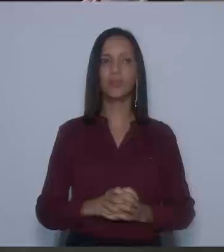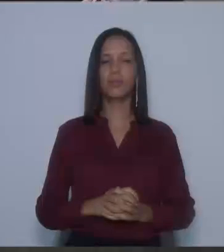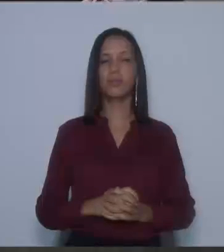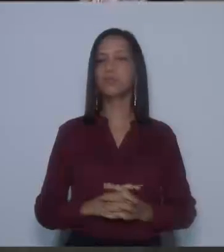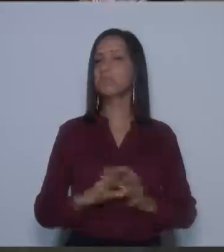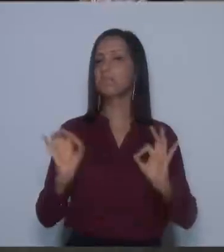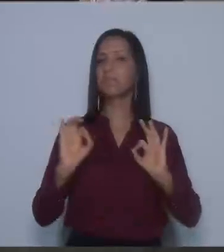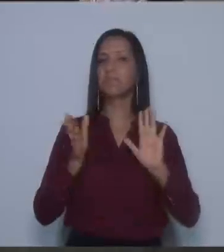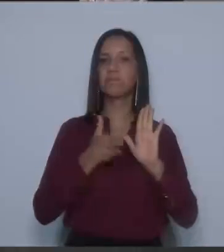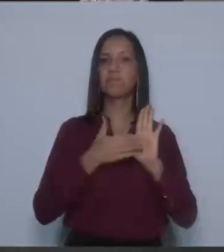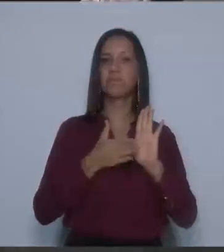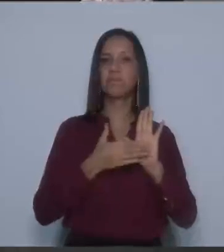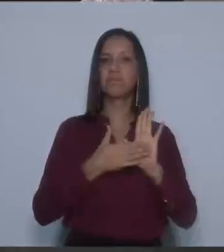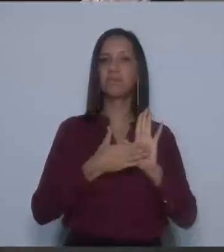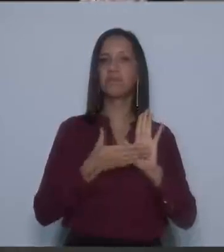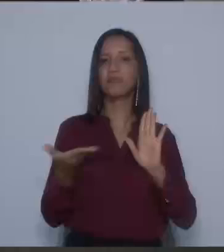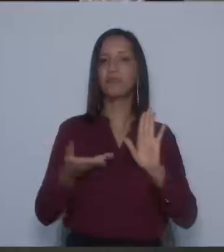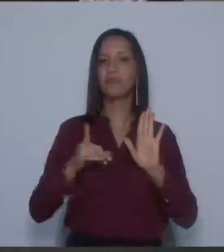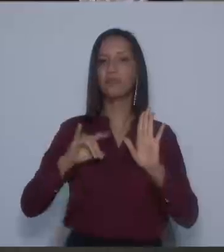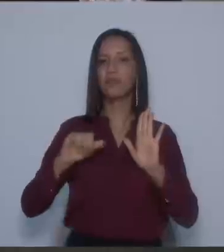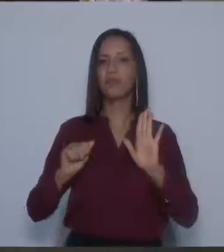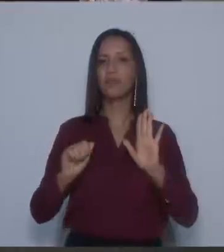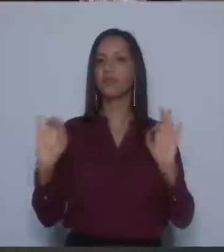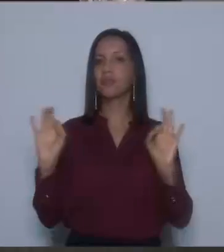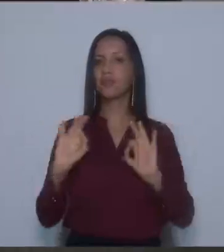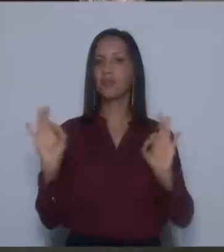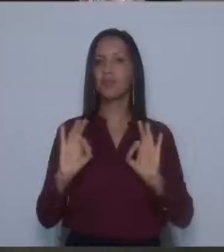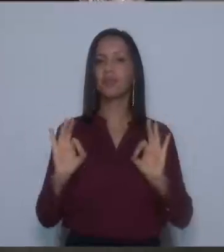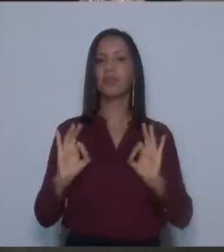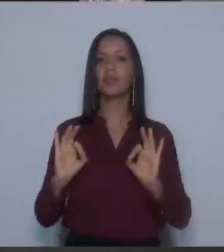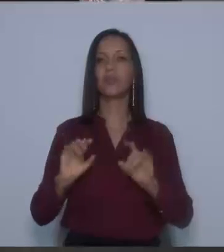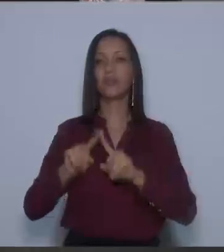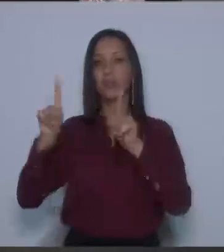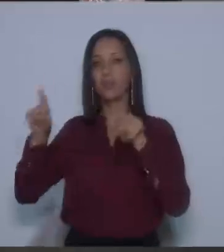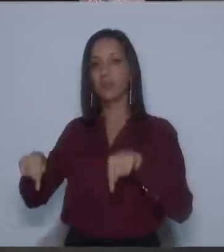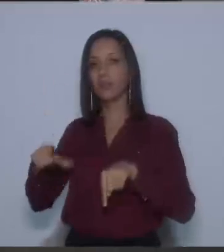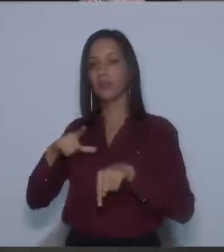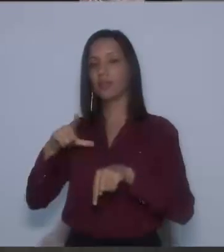Nada mais havendo a tratar na pauta da ordem do dia e não havendo inscritos à tribuna livre, solicito...